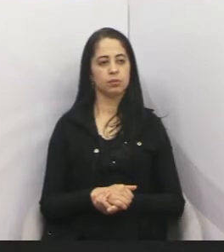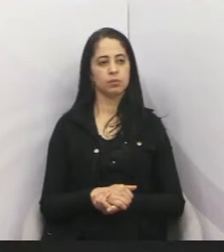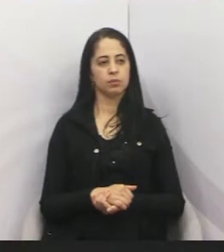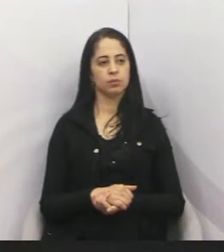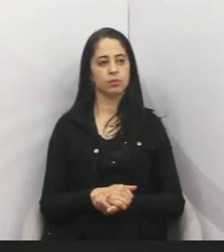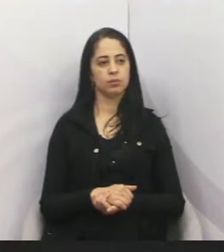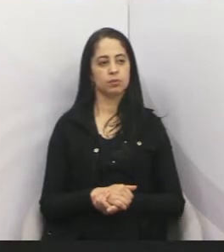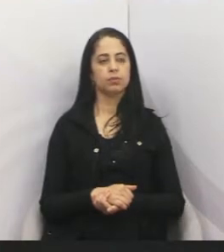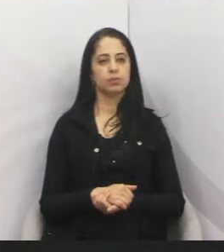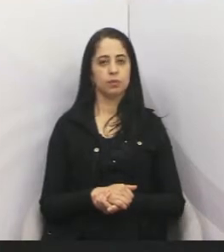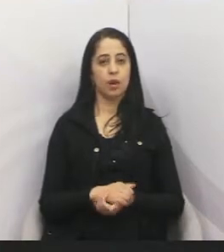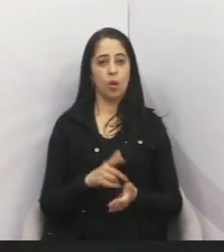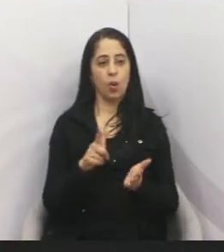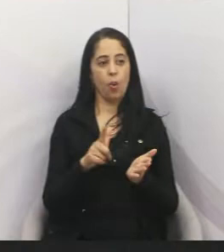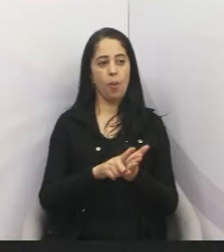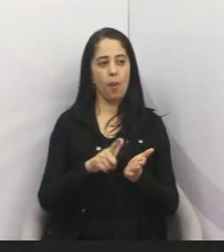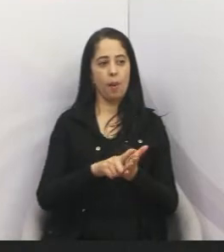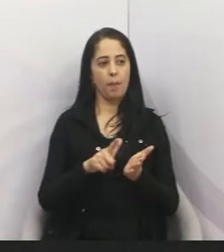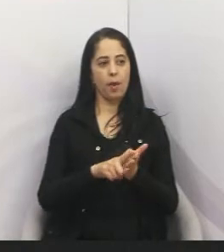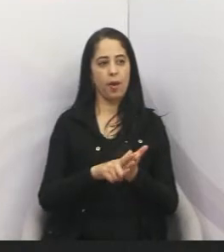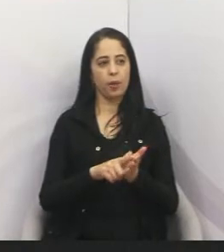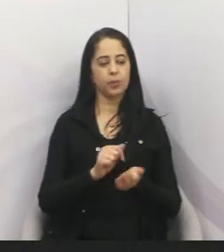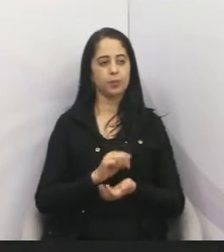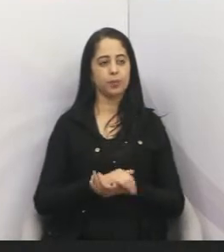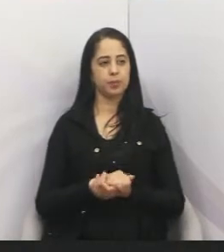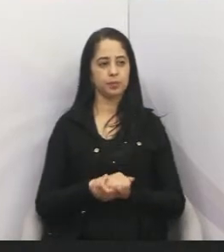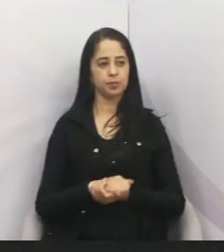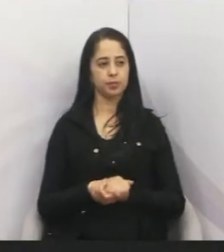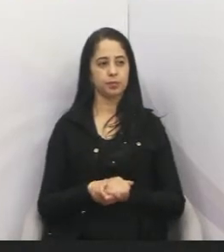Estou tirando os votos.